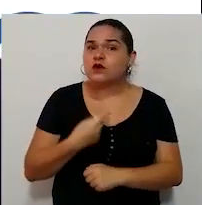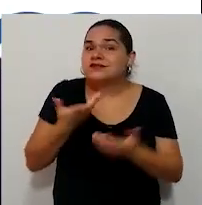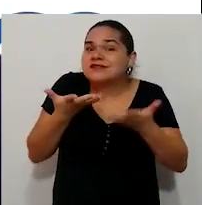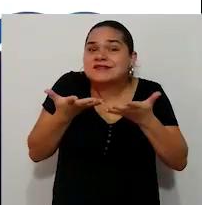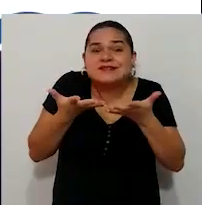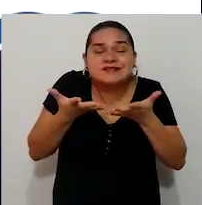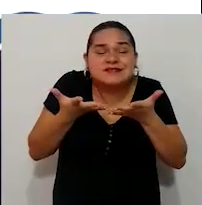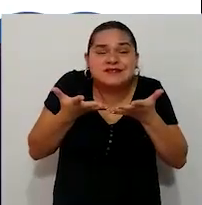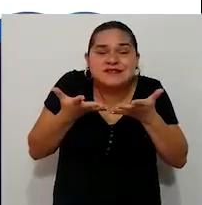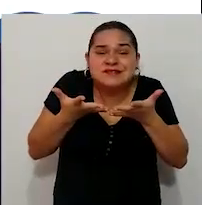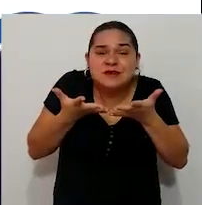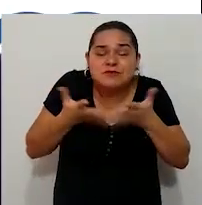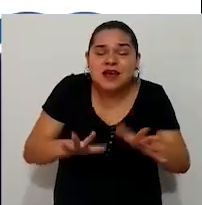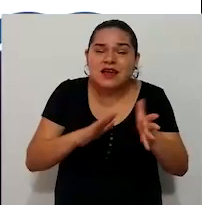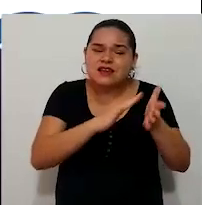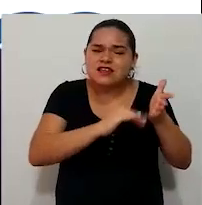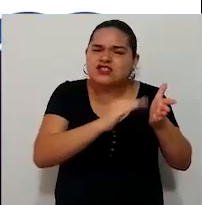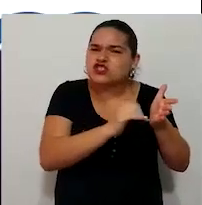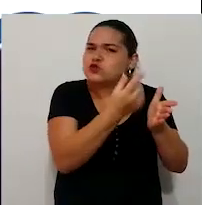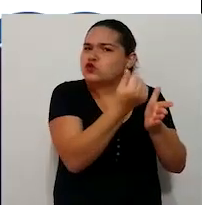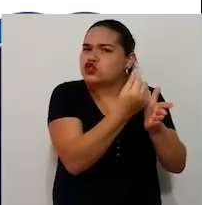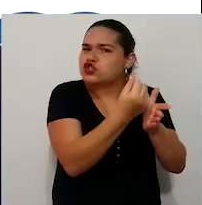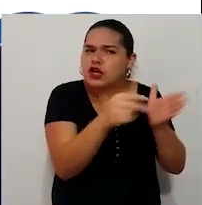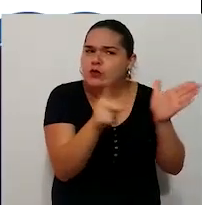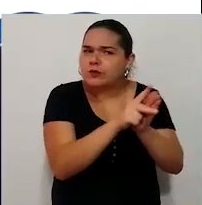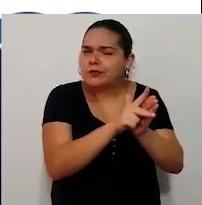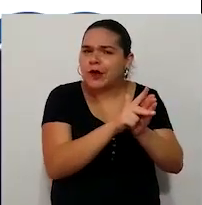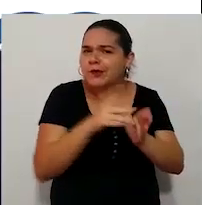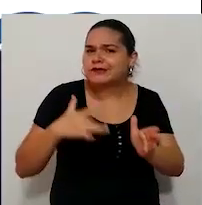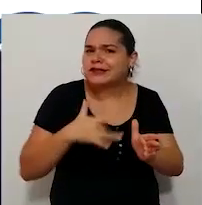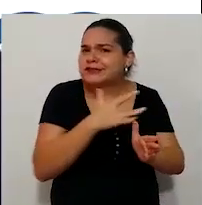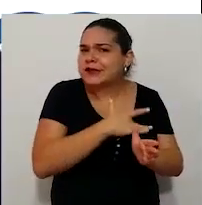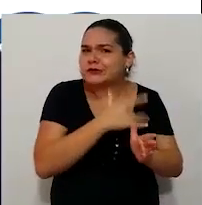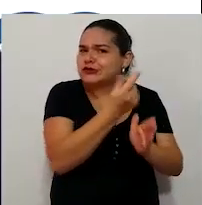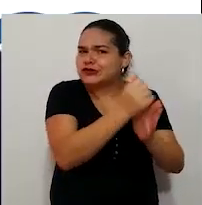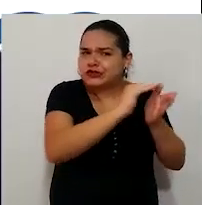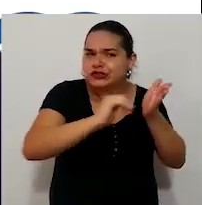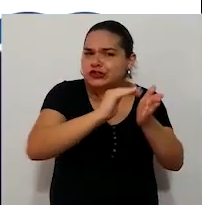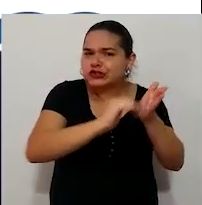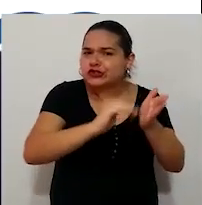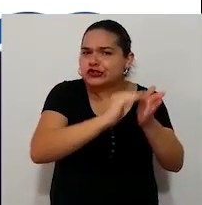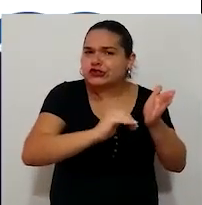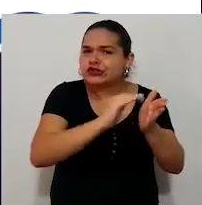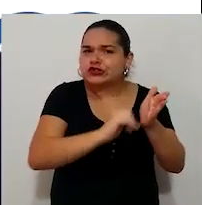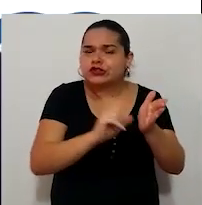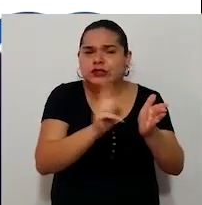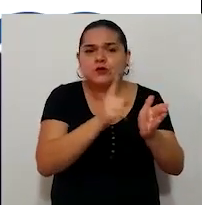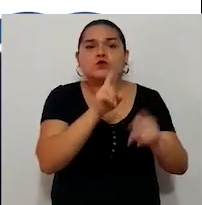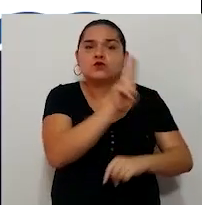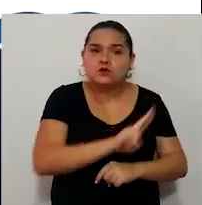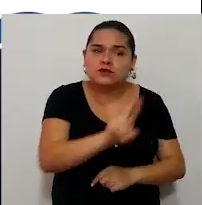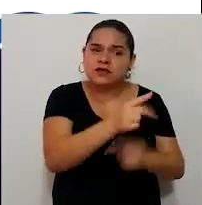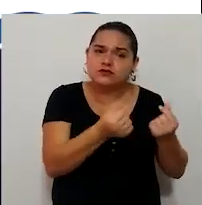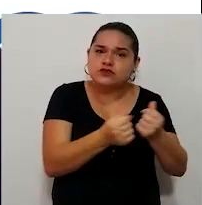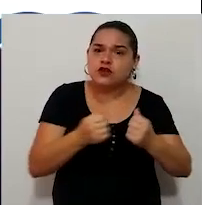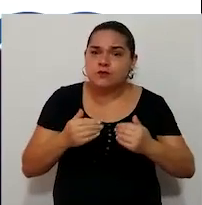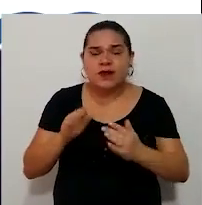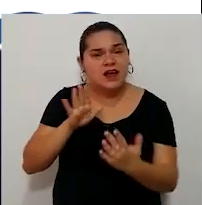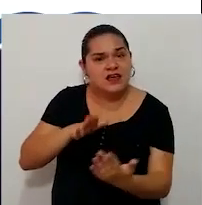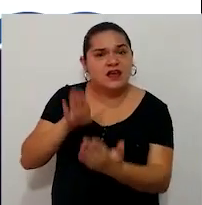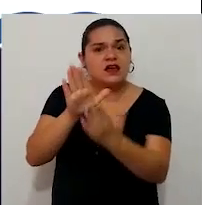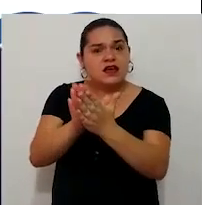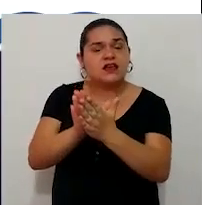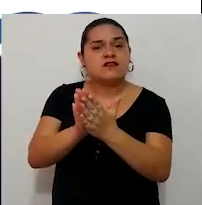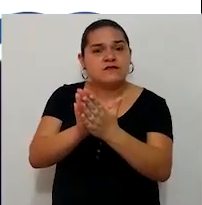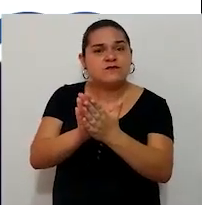retire do orçamento, principalmente da saúde, recursos importantes para o enfrentamento desse vírus